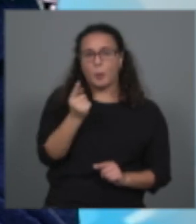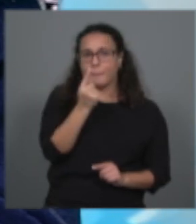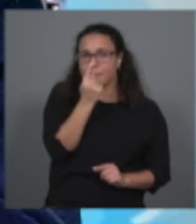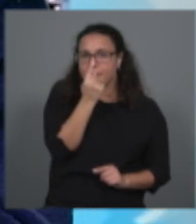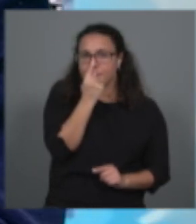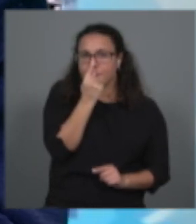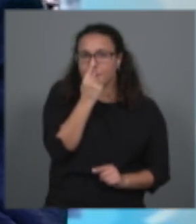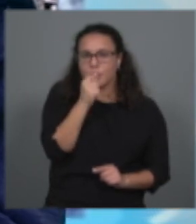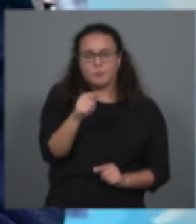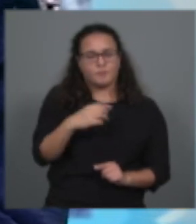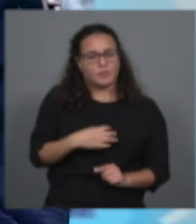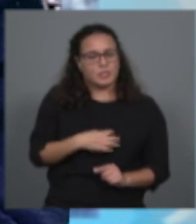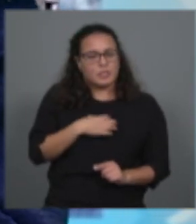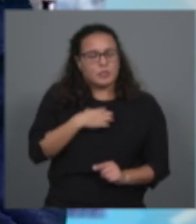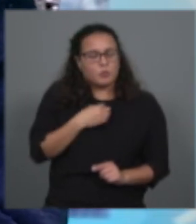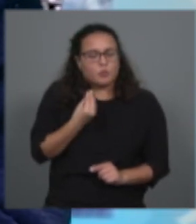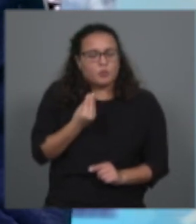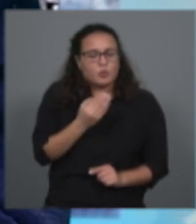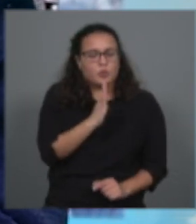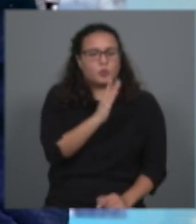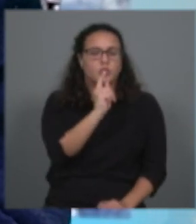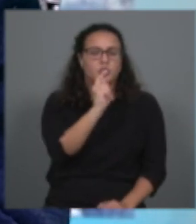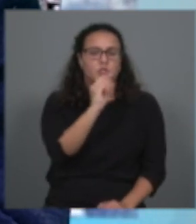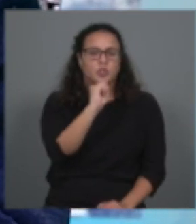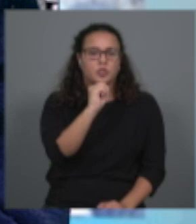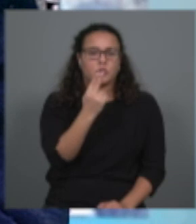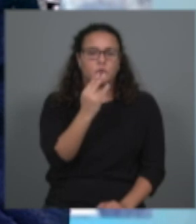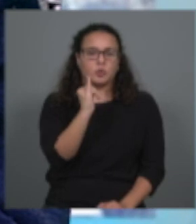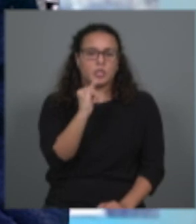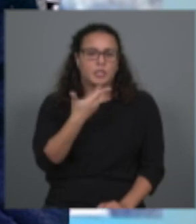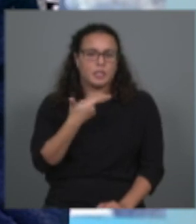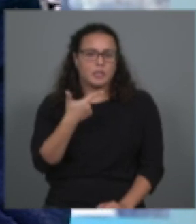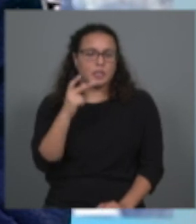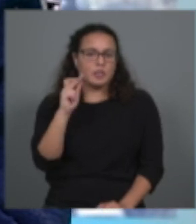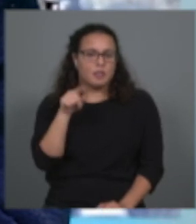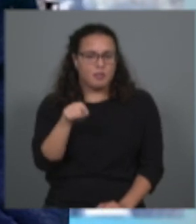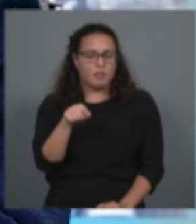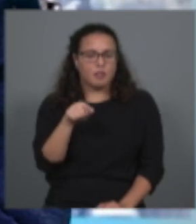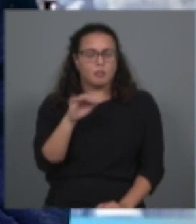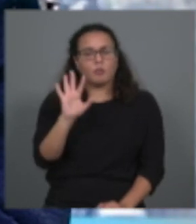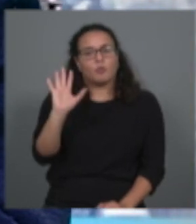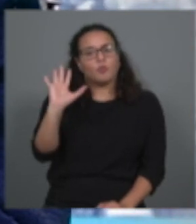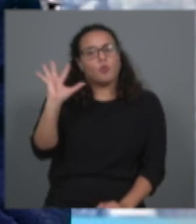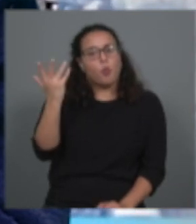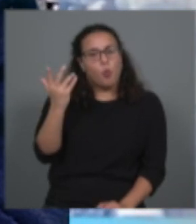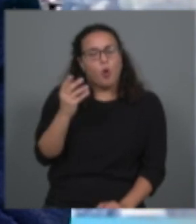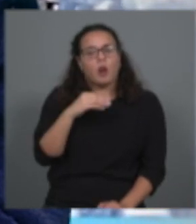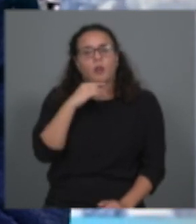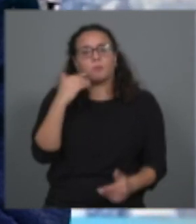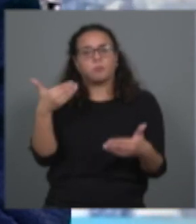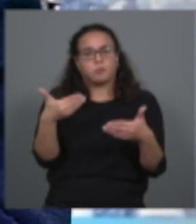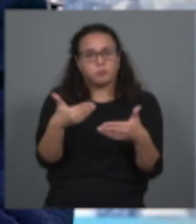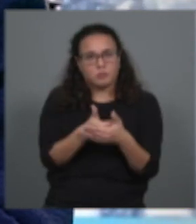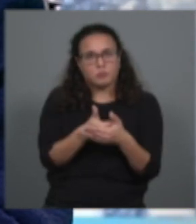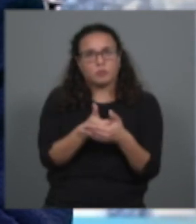sentiu-se sempre muito jesuíta e por isso deixou em testamento que queria ficar sepultado se assim os superiores